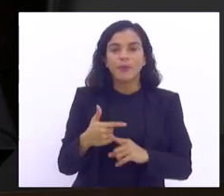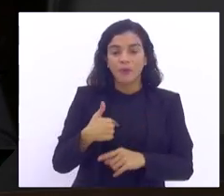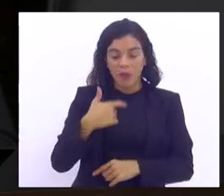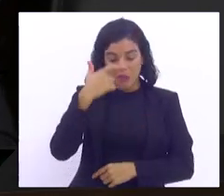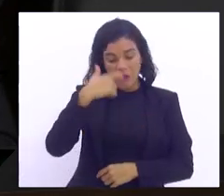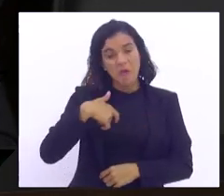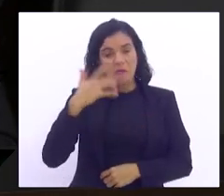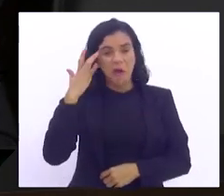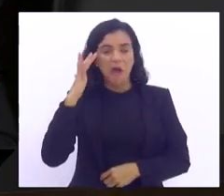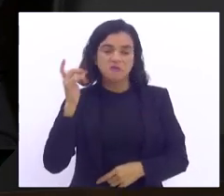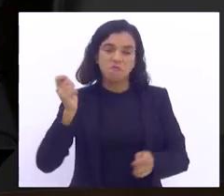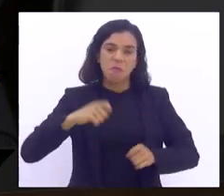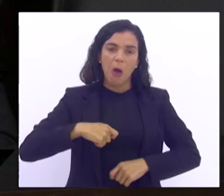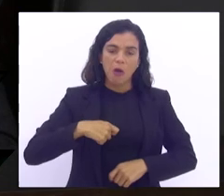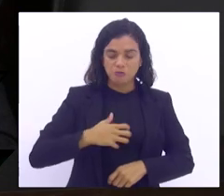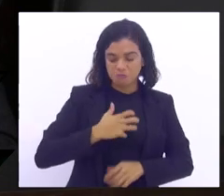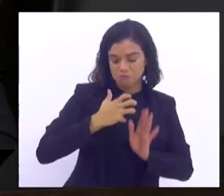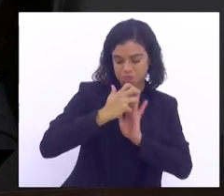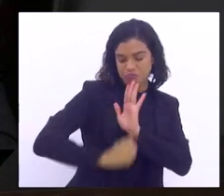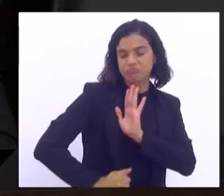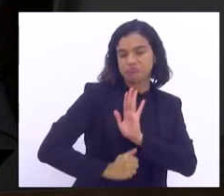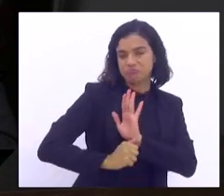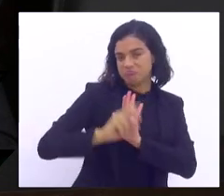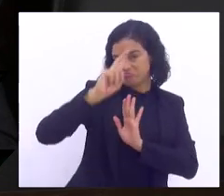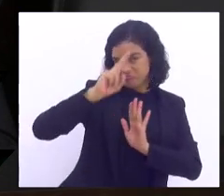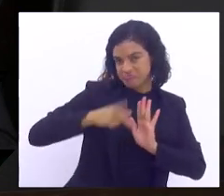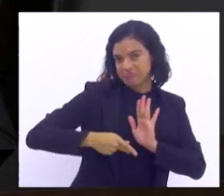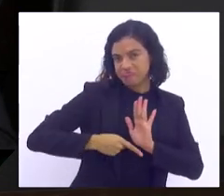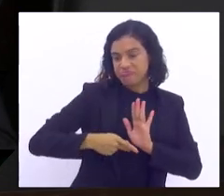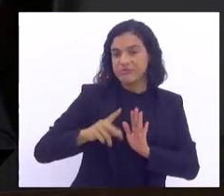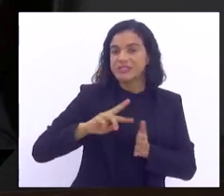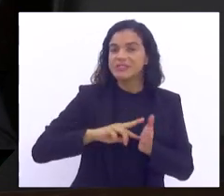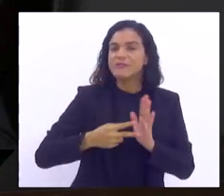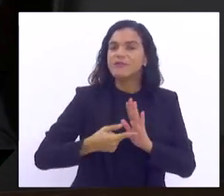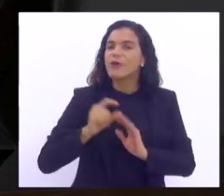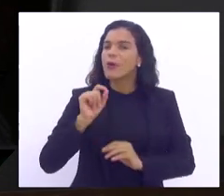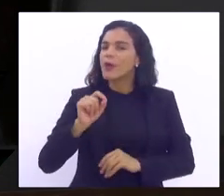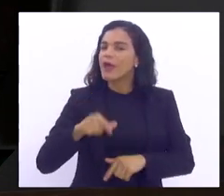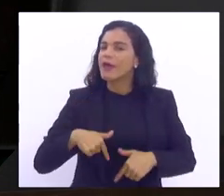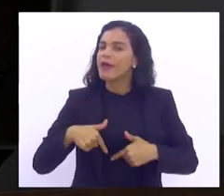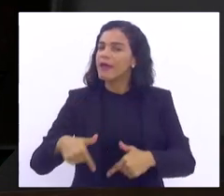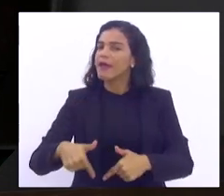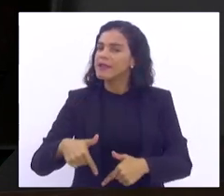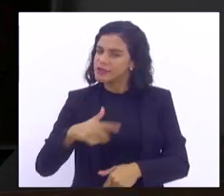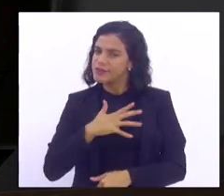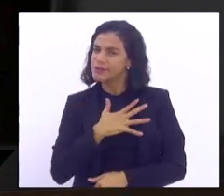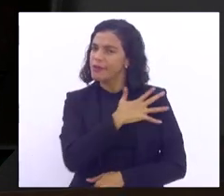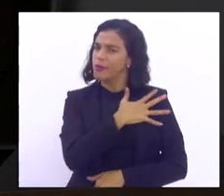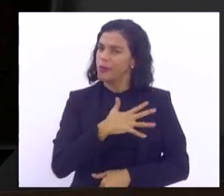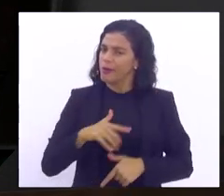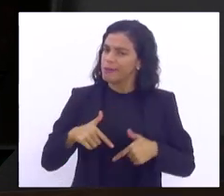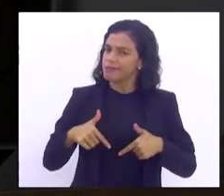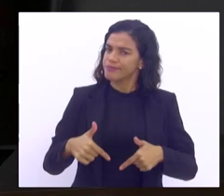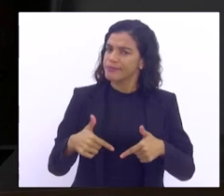pode tirar a vida de outra pessoa está agindo de maneira ditatorial,